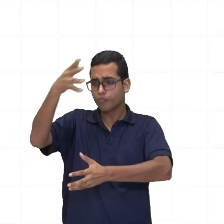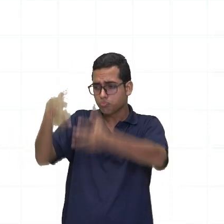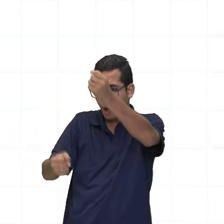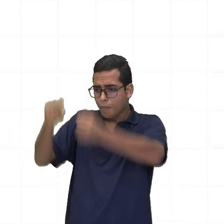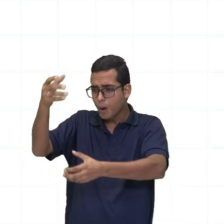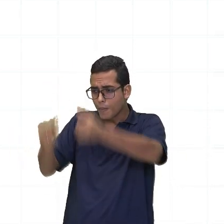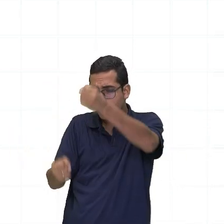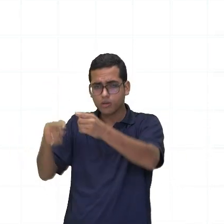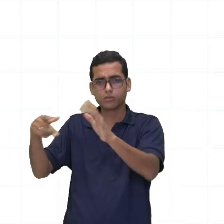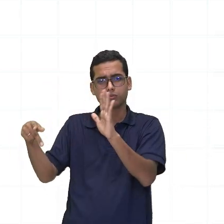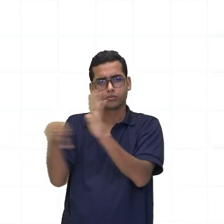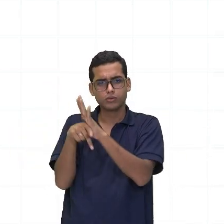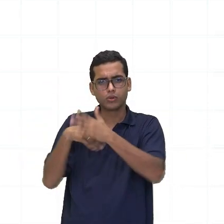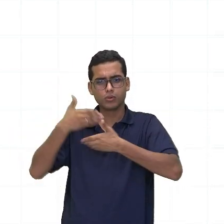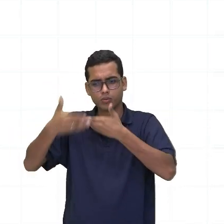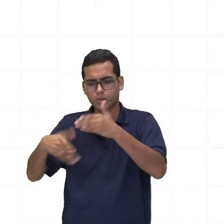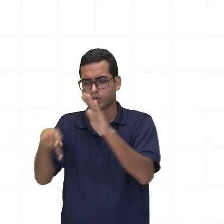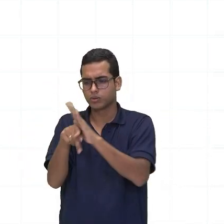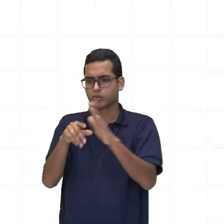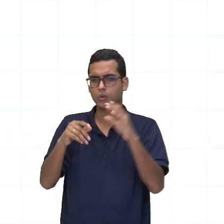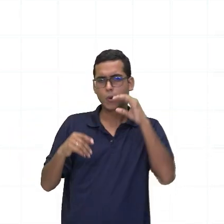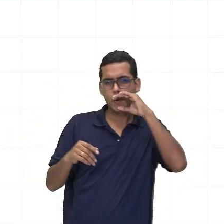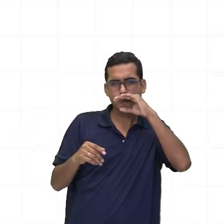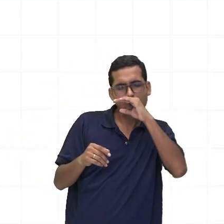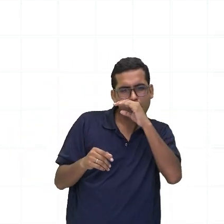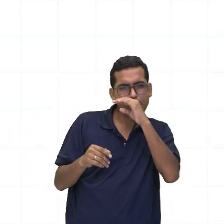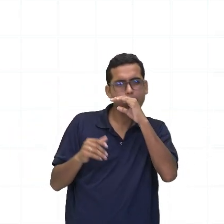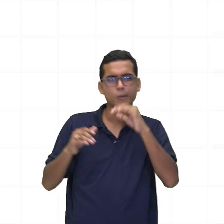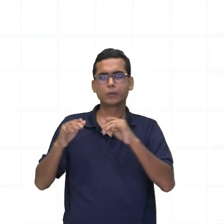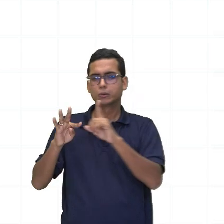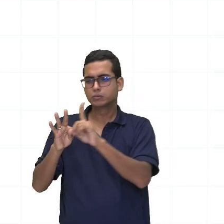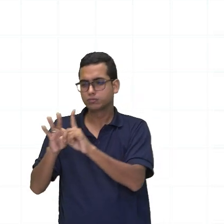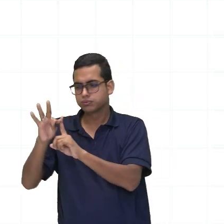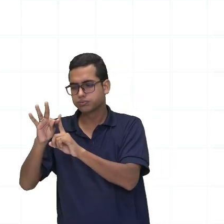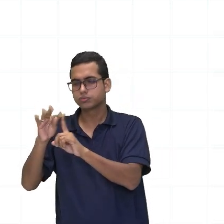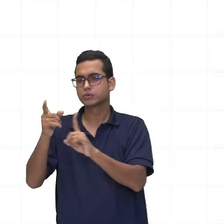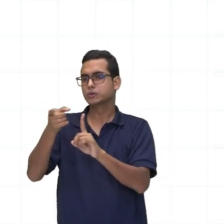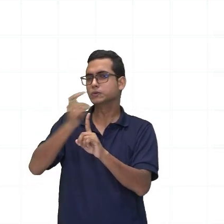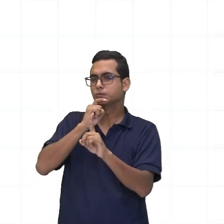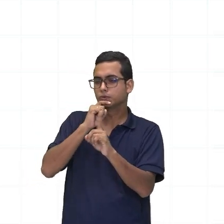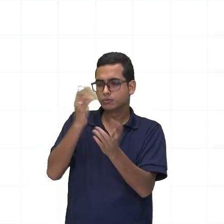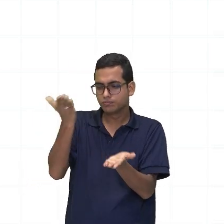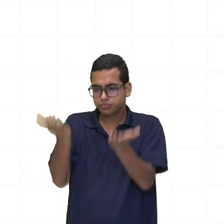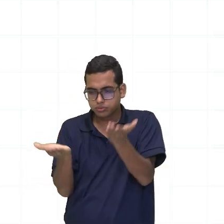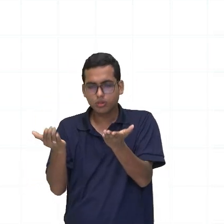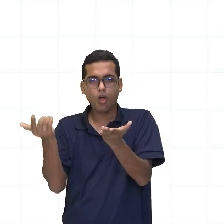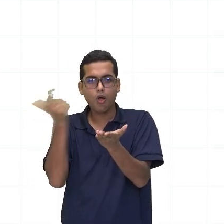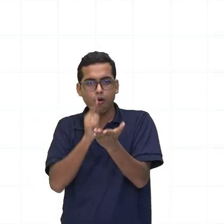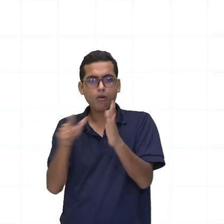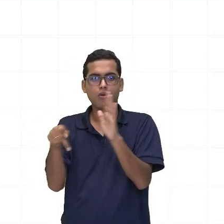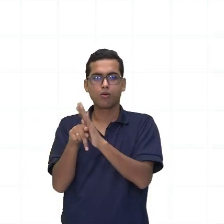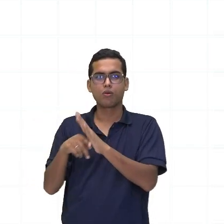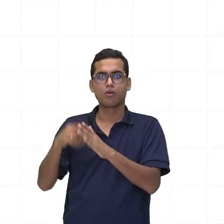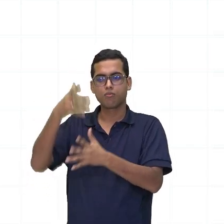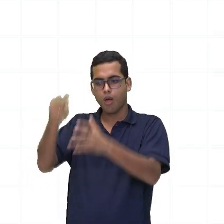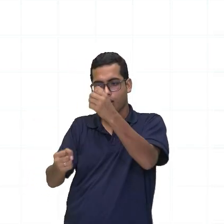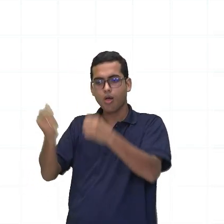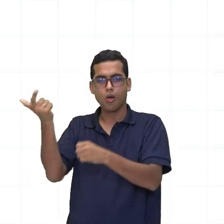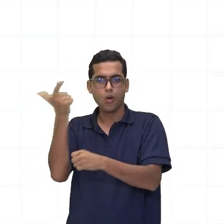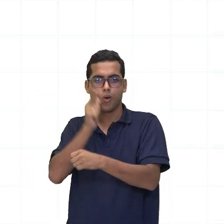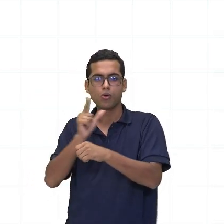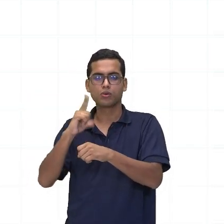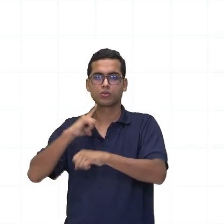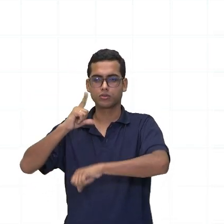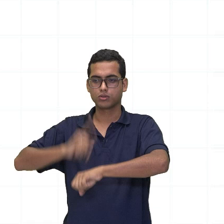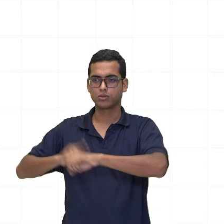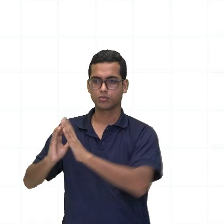de validade, né? Então, faz com que seja ali melhor distribuído por um período